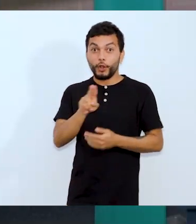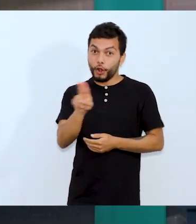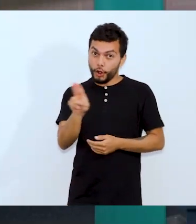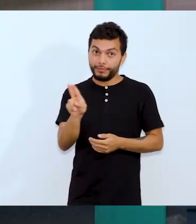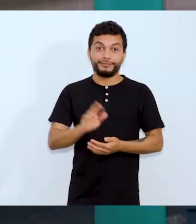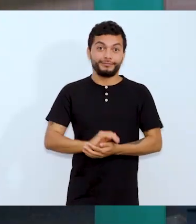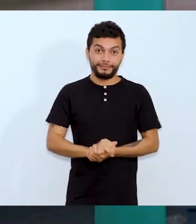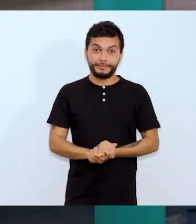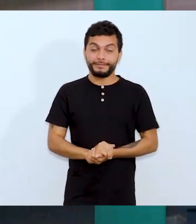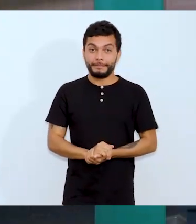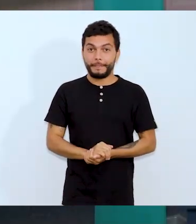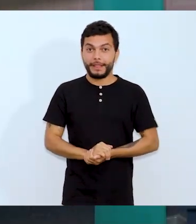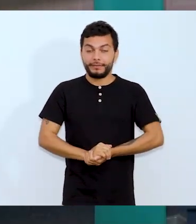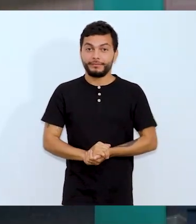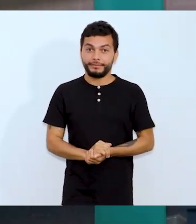Andreus